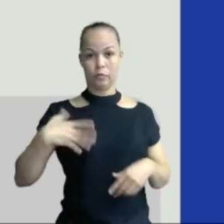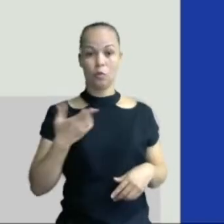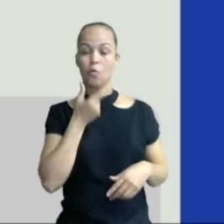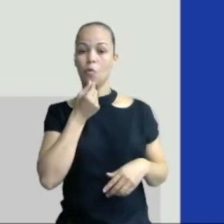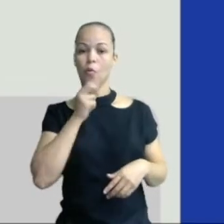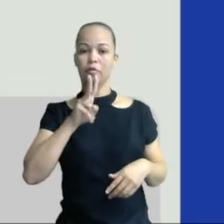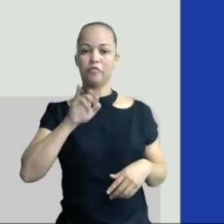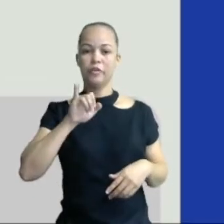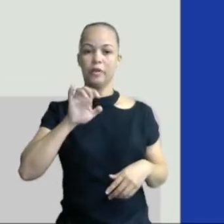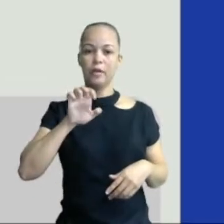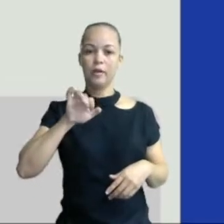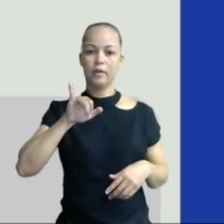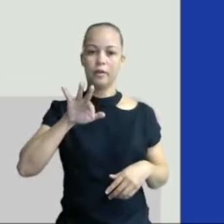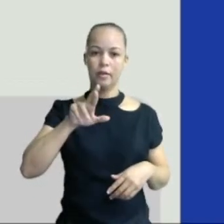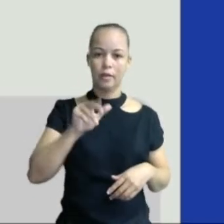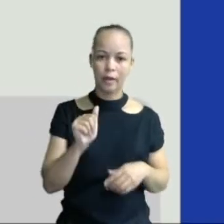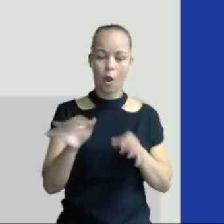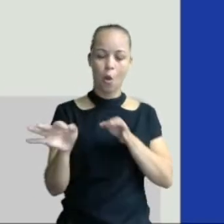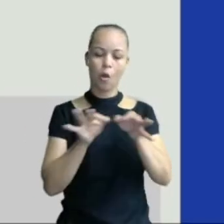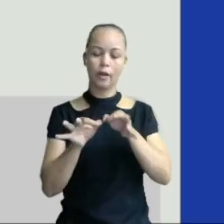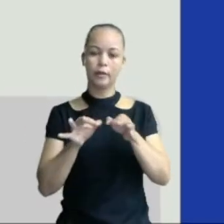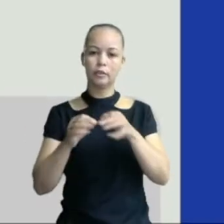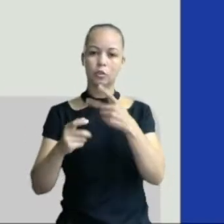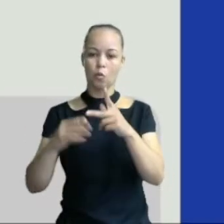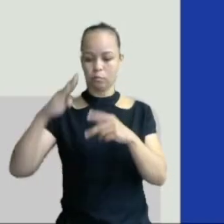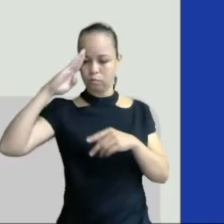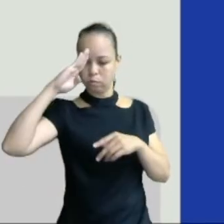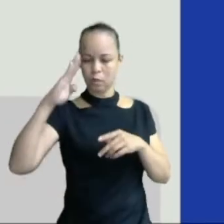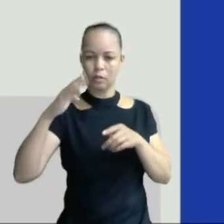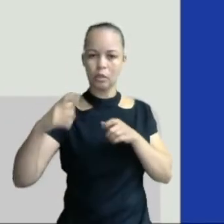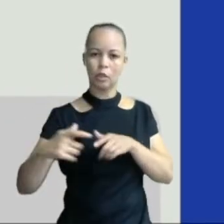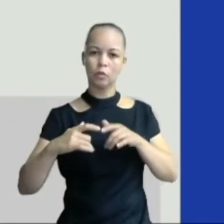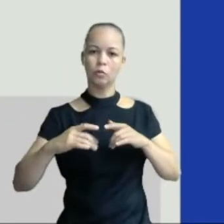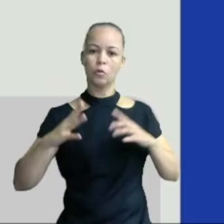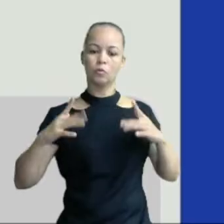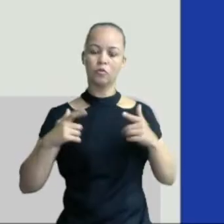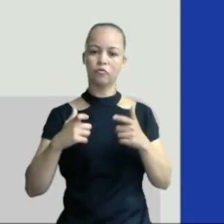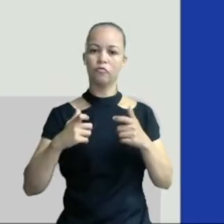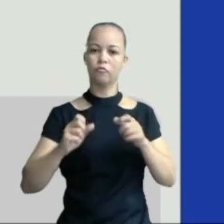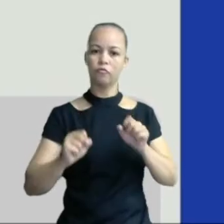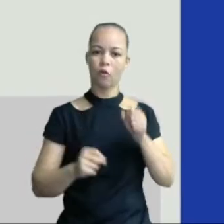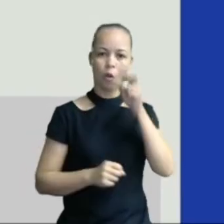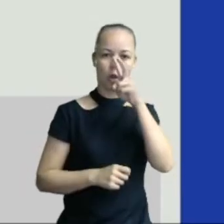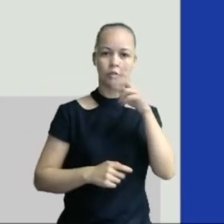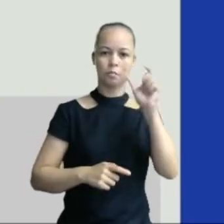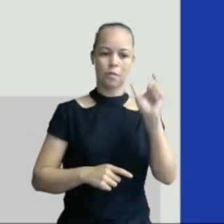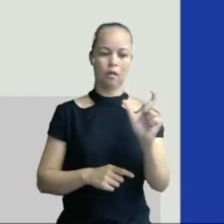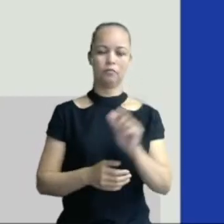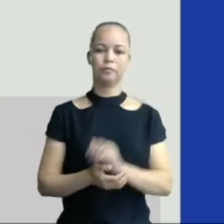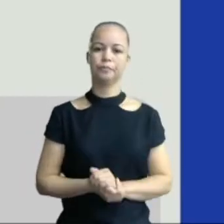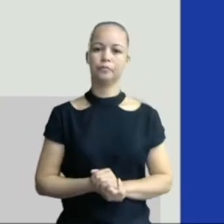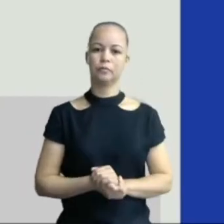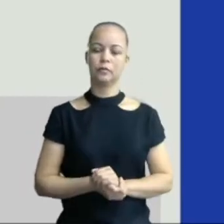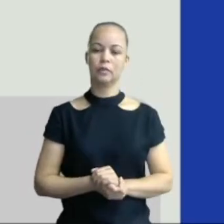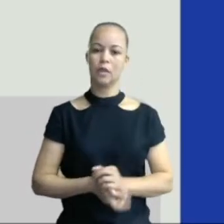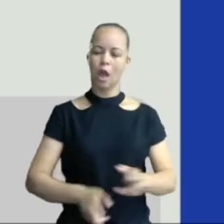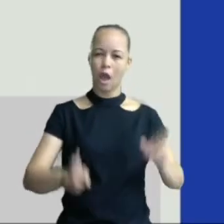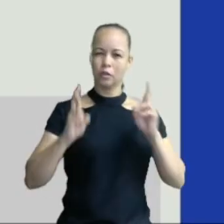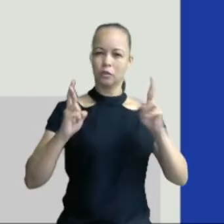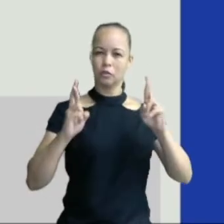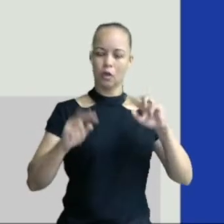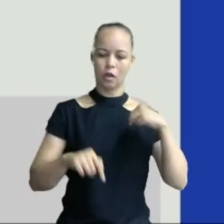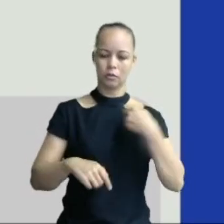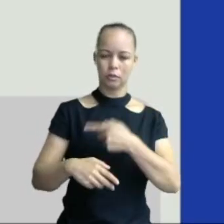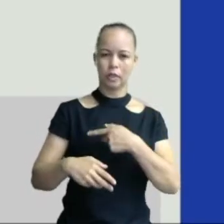a eles se dirigiu em tom resoluto, proferindo fortes palavras. A sorte da nossa